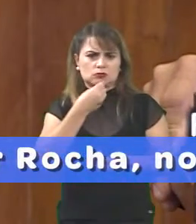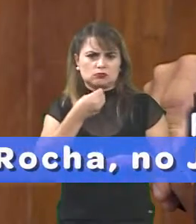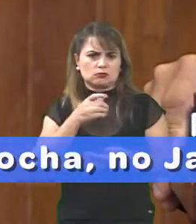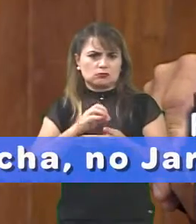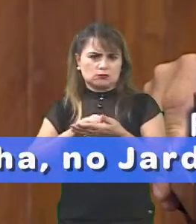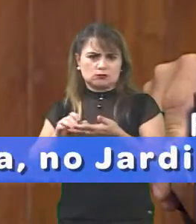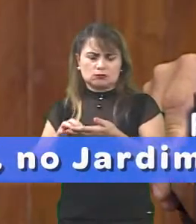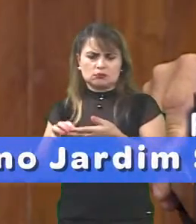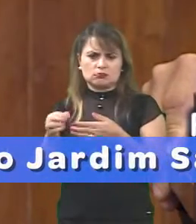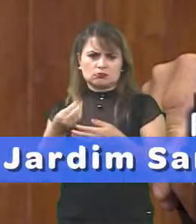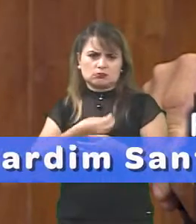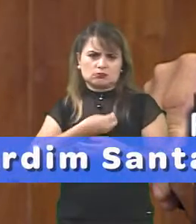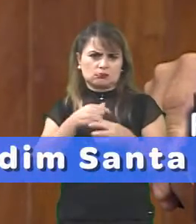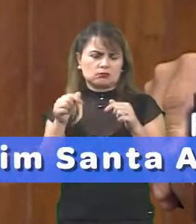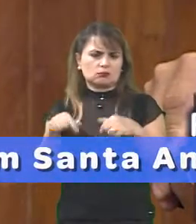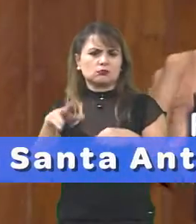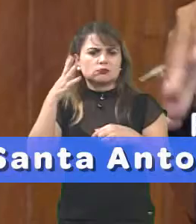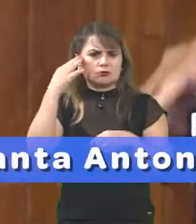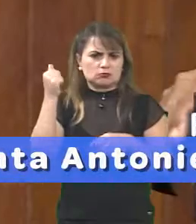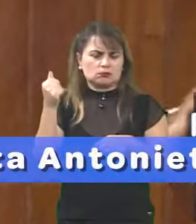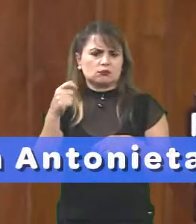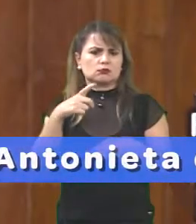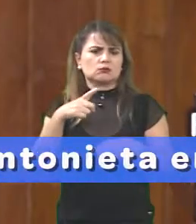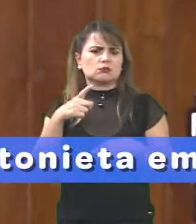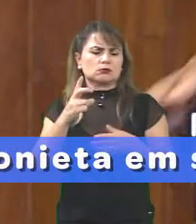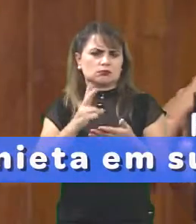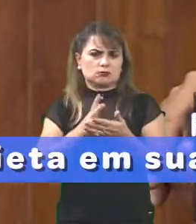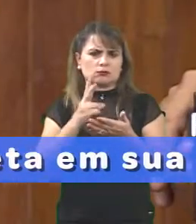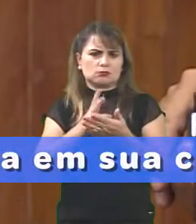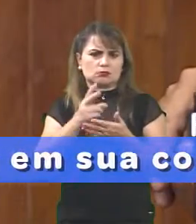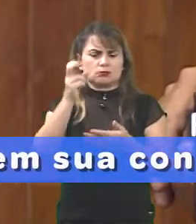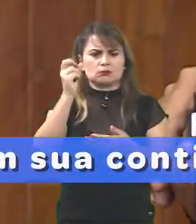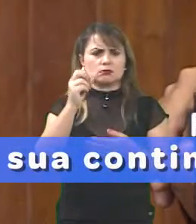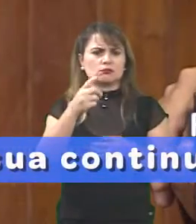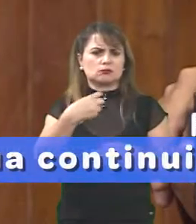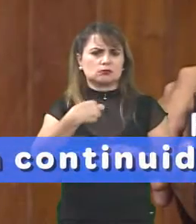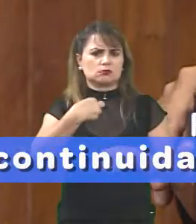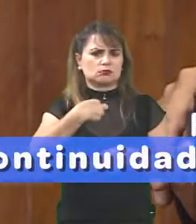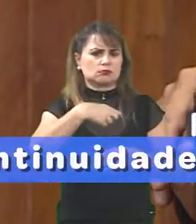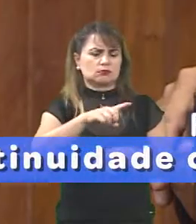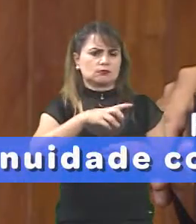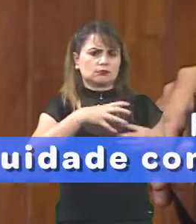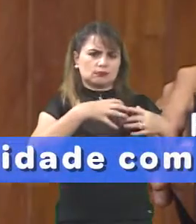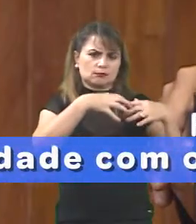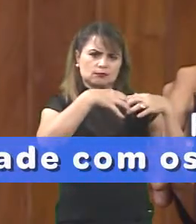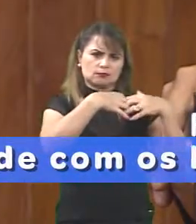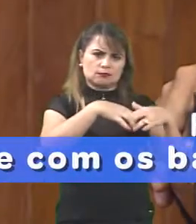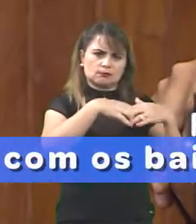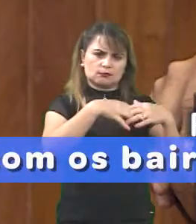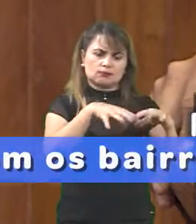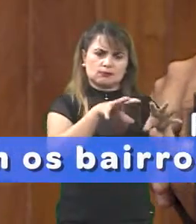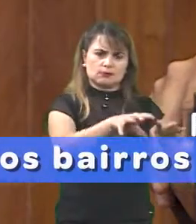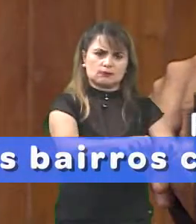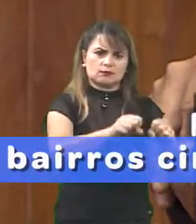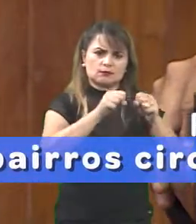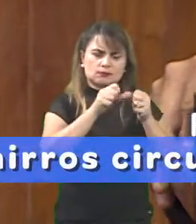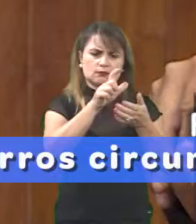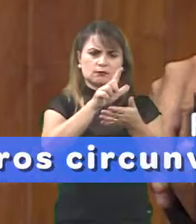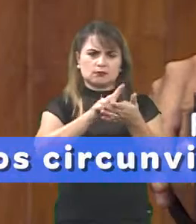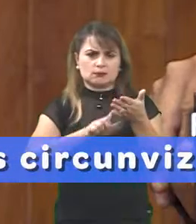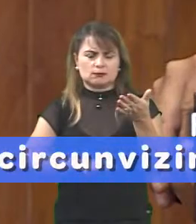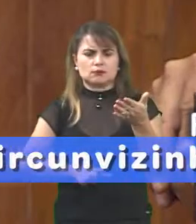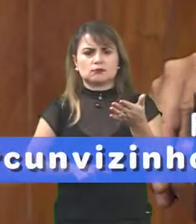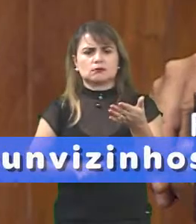sempre estamos lá com os maquinários, limpando, catando lixo, e tem vezes que nós estamos lá limpando e depois